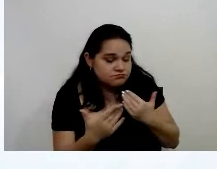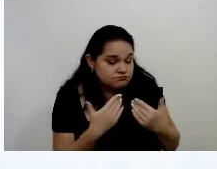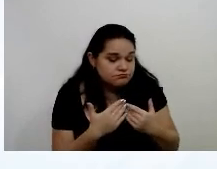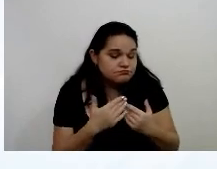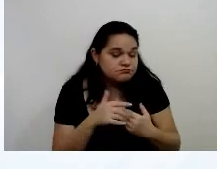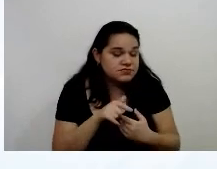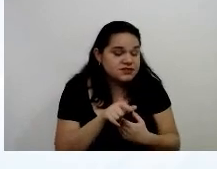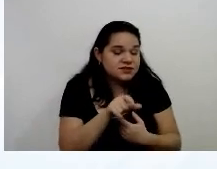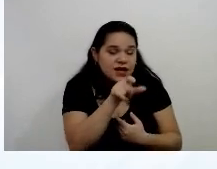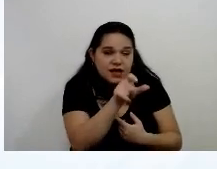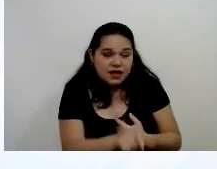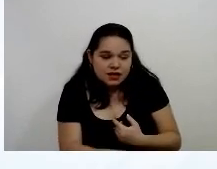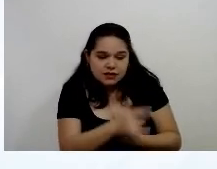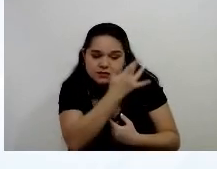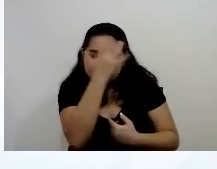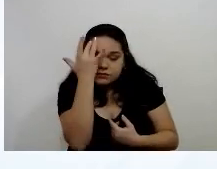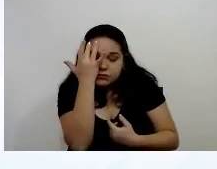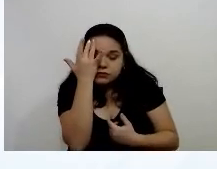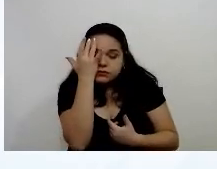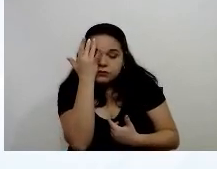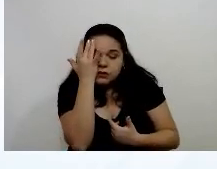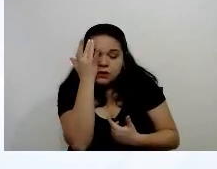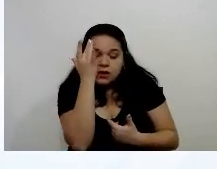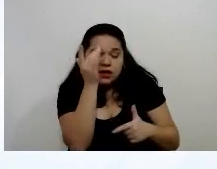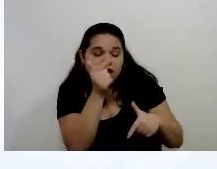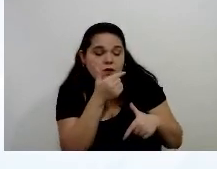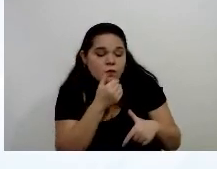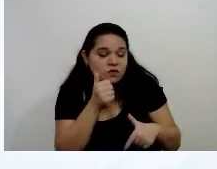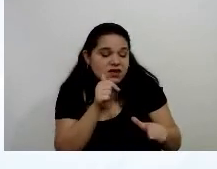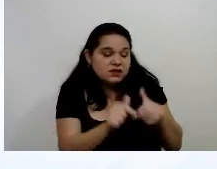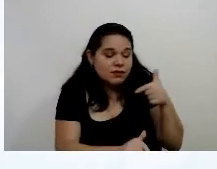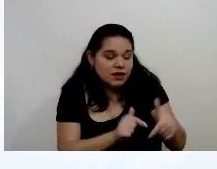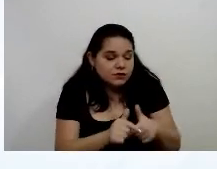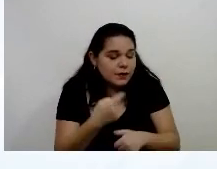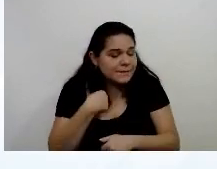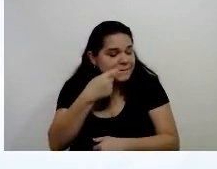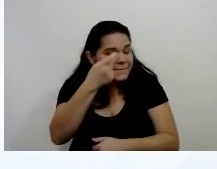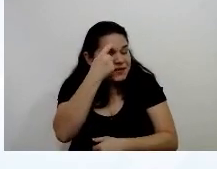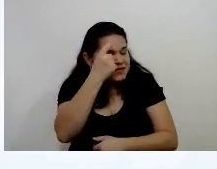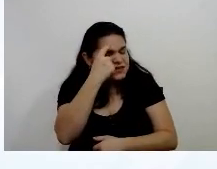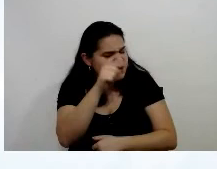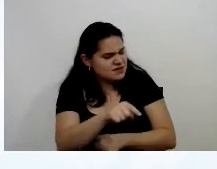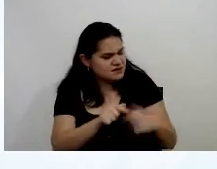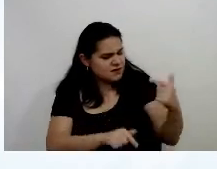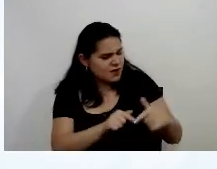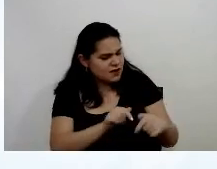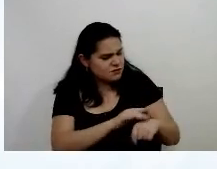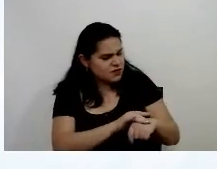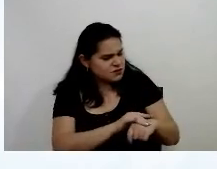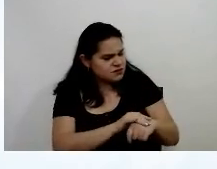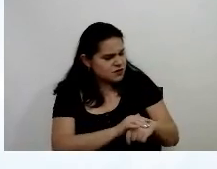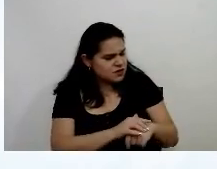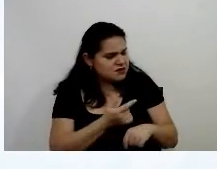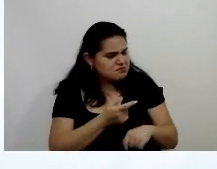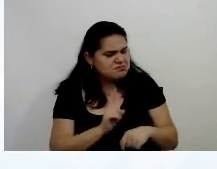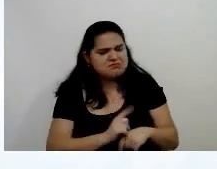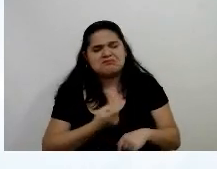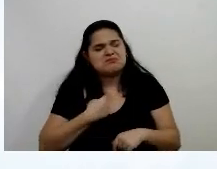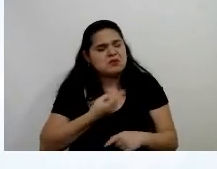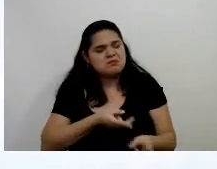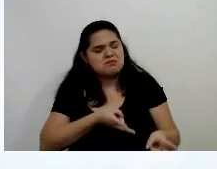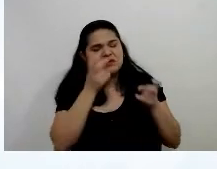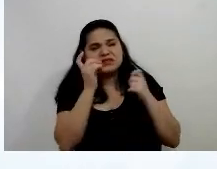algum sintoma de uma doença do trabalho e tratava como uma doença qualquer. Esse trabalhador